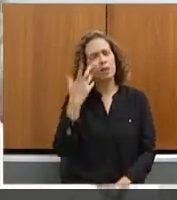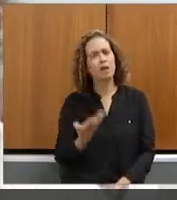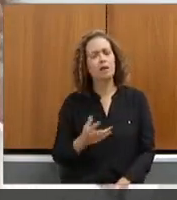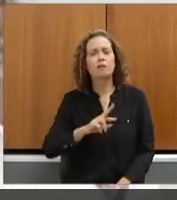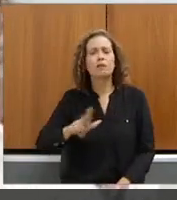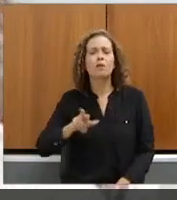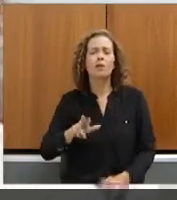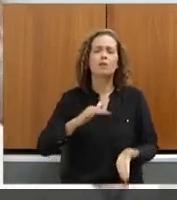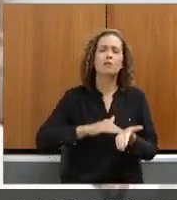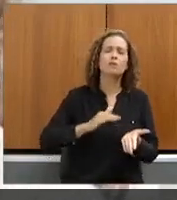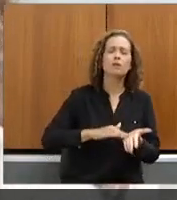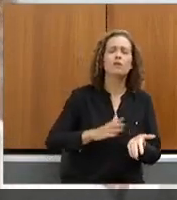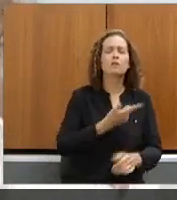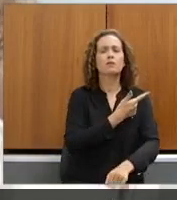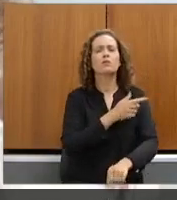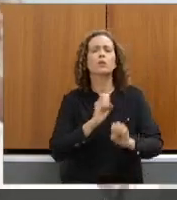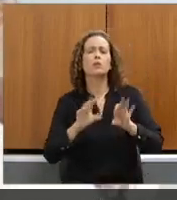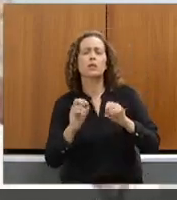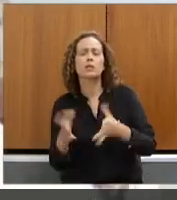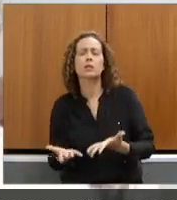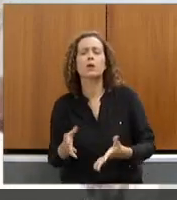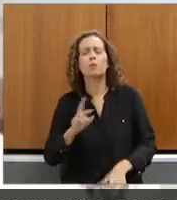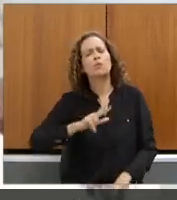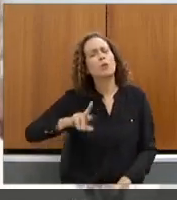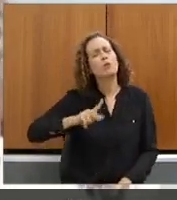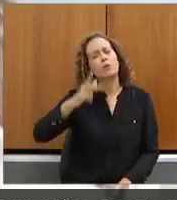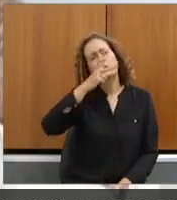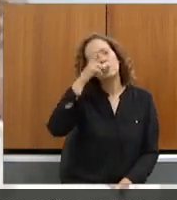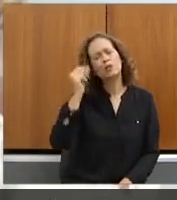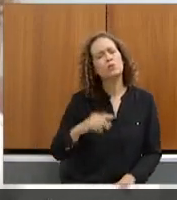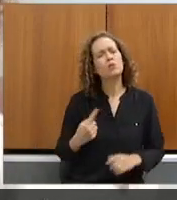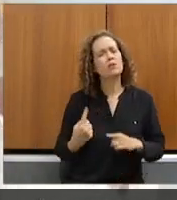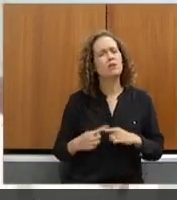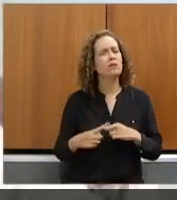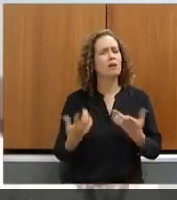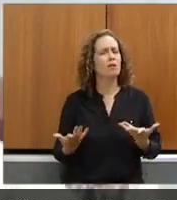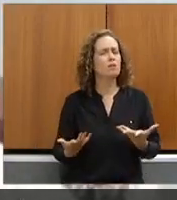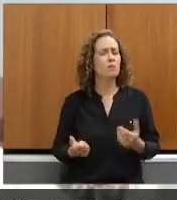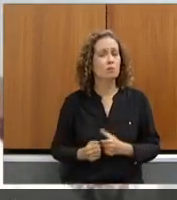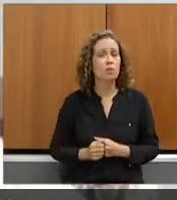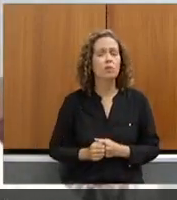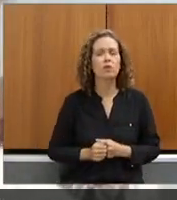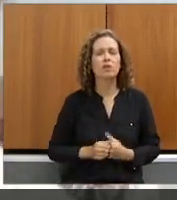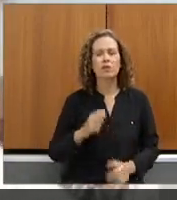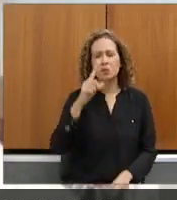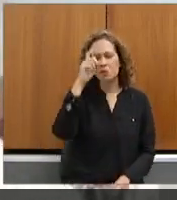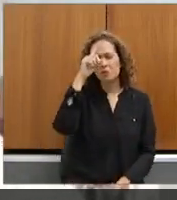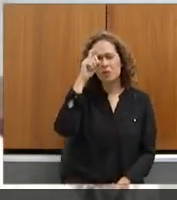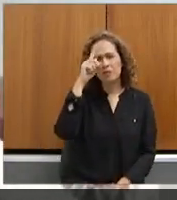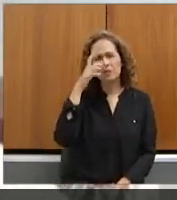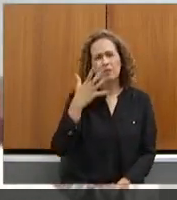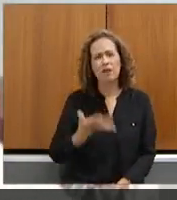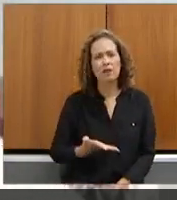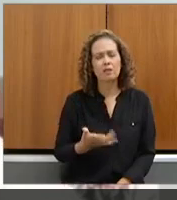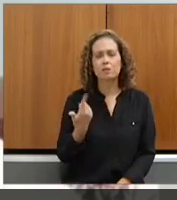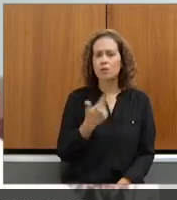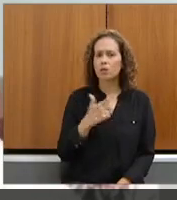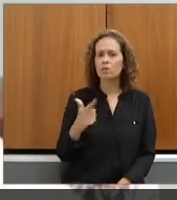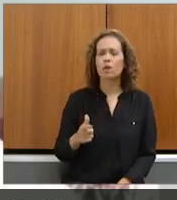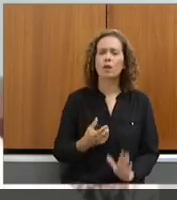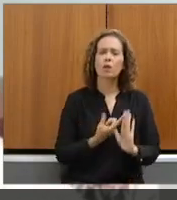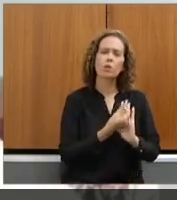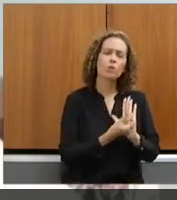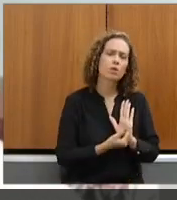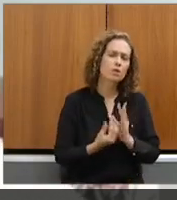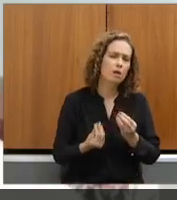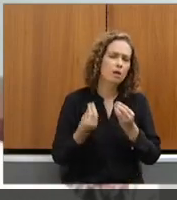são as secretarias municipais de Educação não é a prefeitura então porque ainda sacrificar os hospitais sem o repasse dos